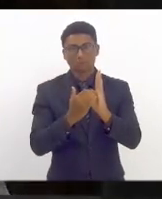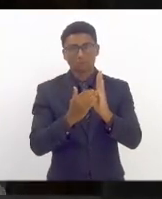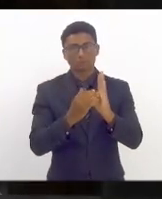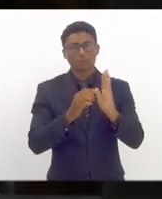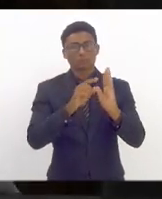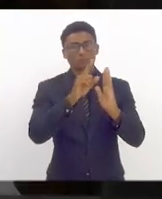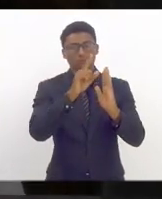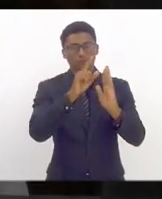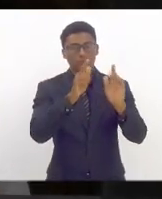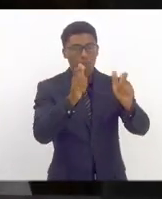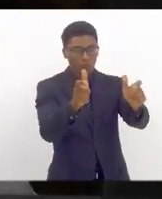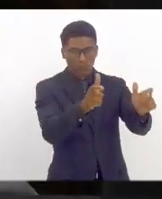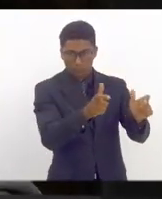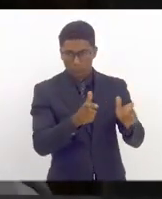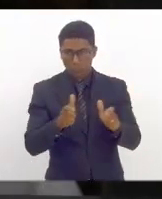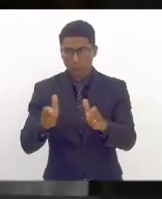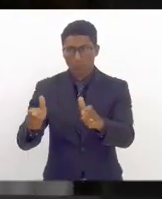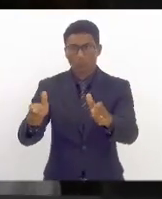territorialidade